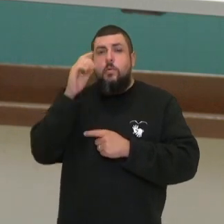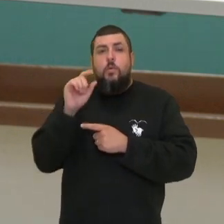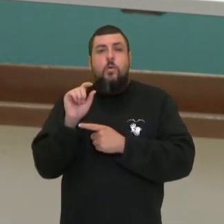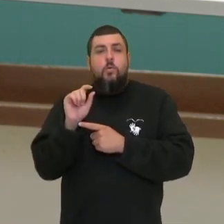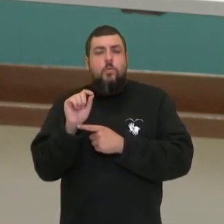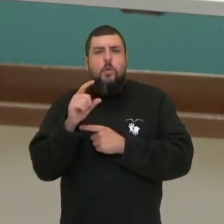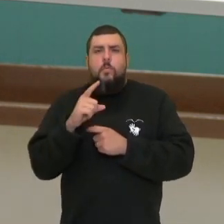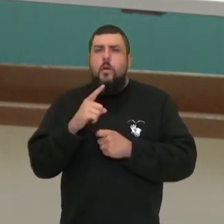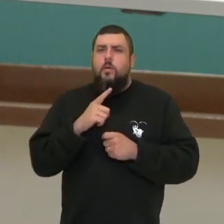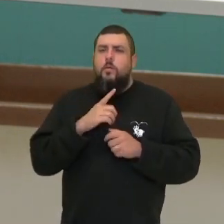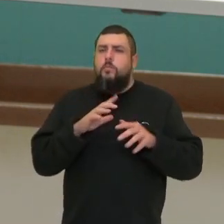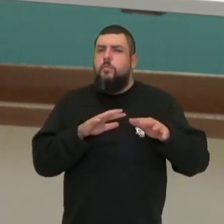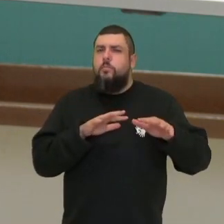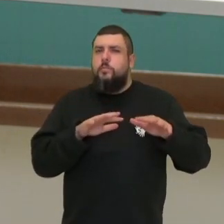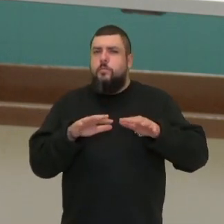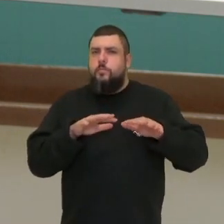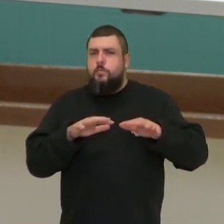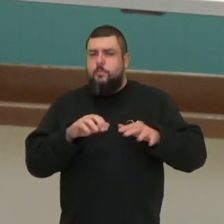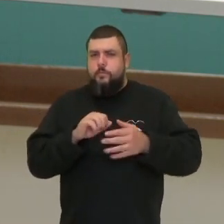um movimento aqui.